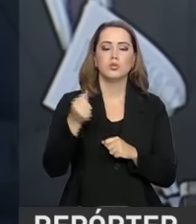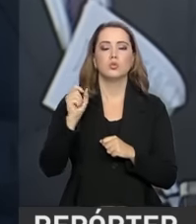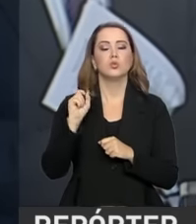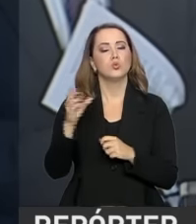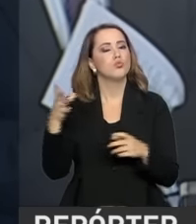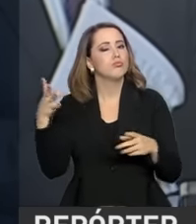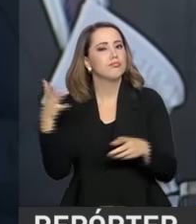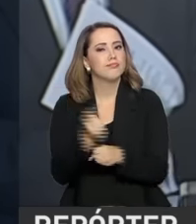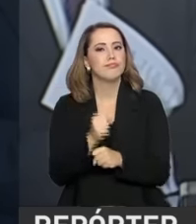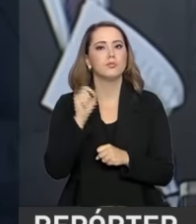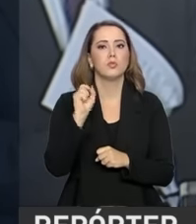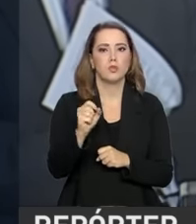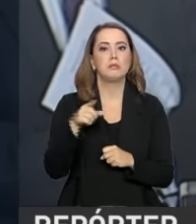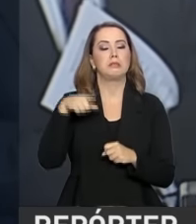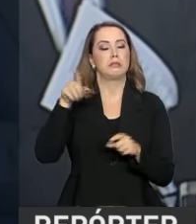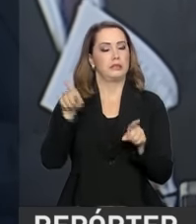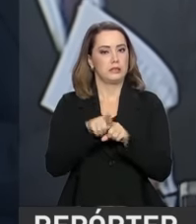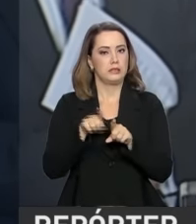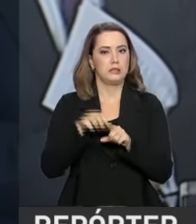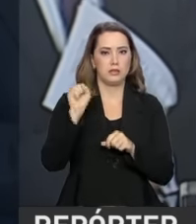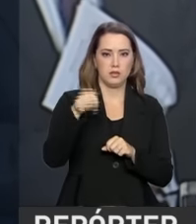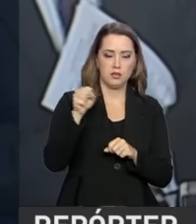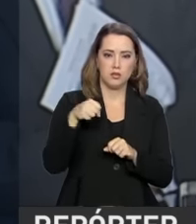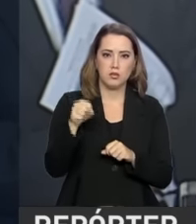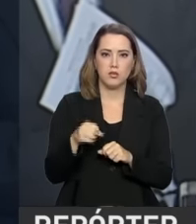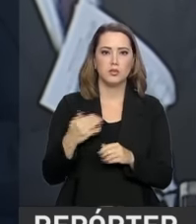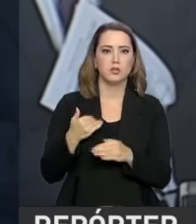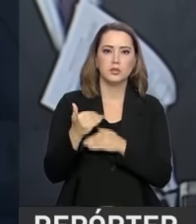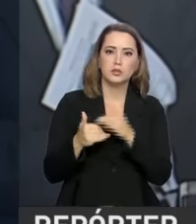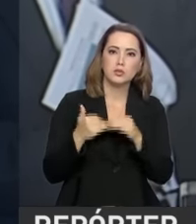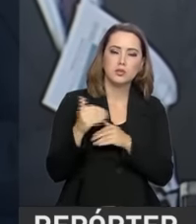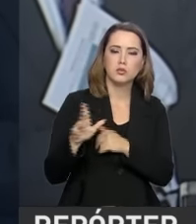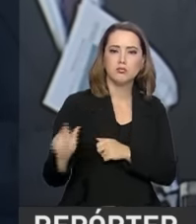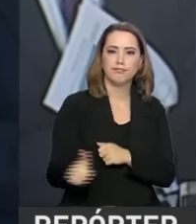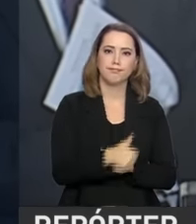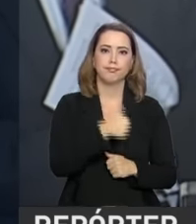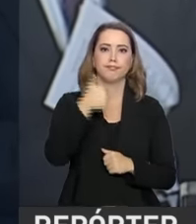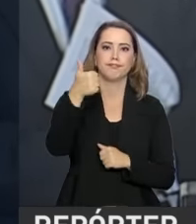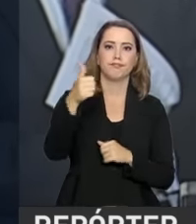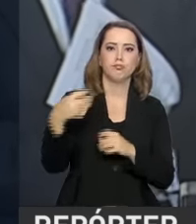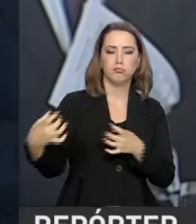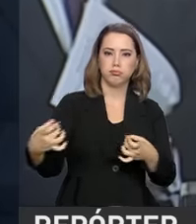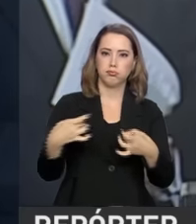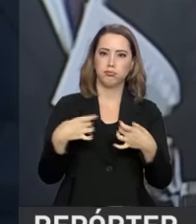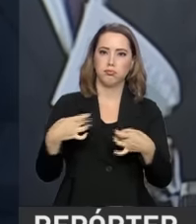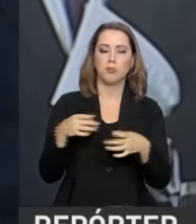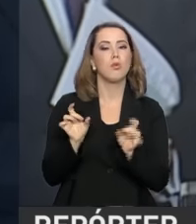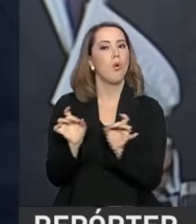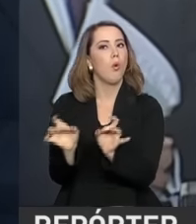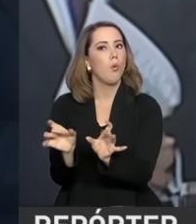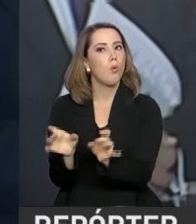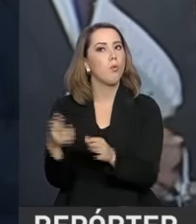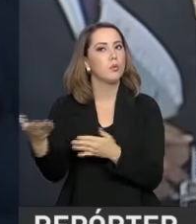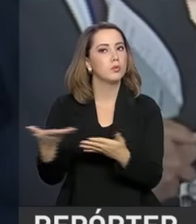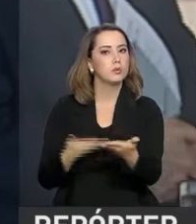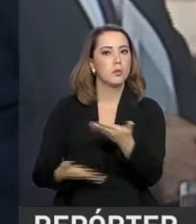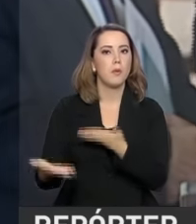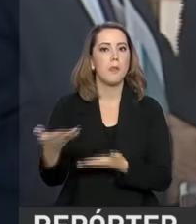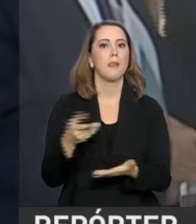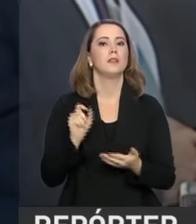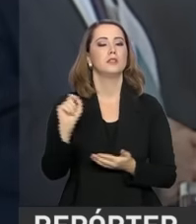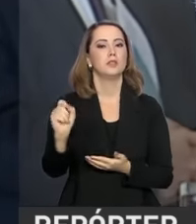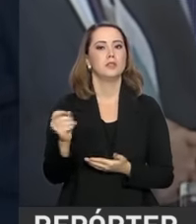zona ahorrar tior competitivo implica